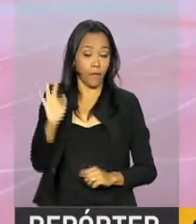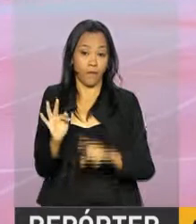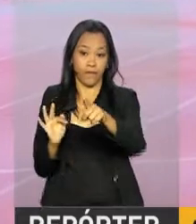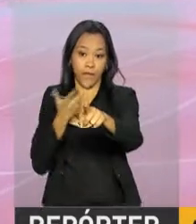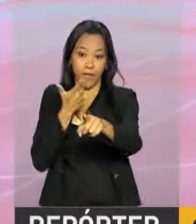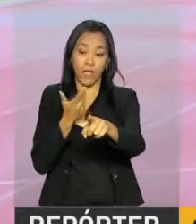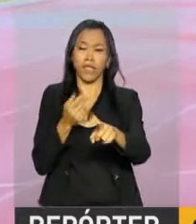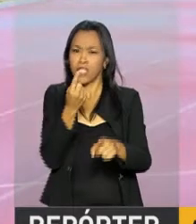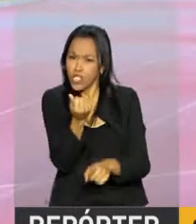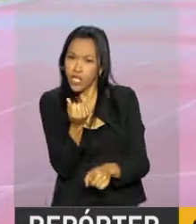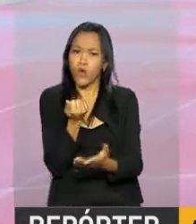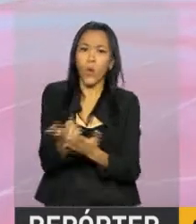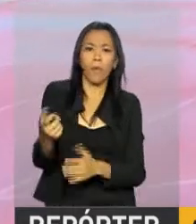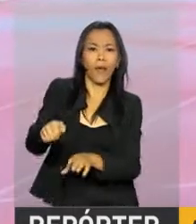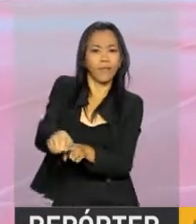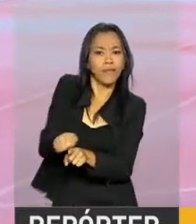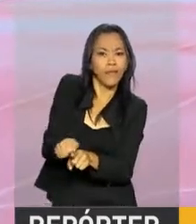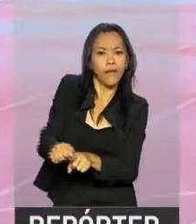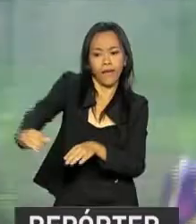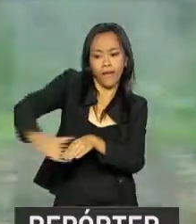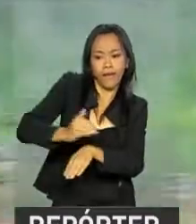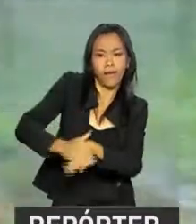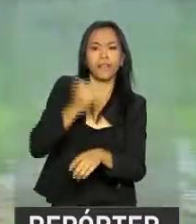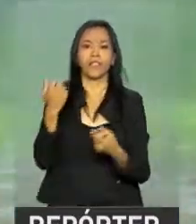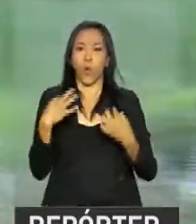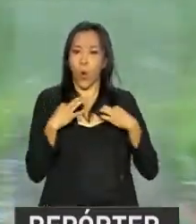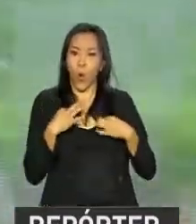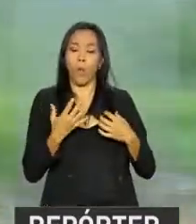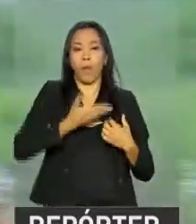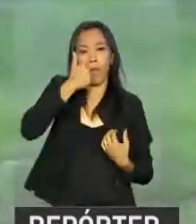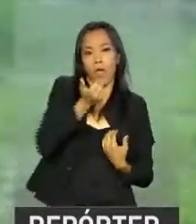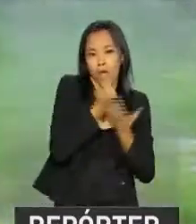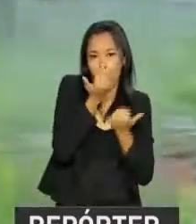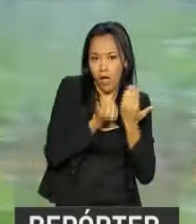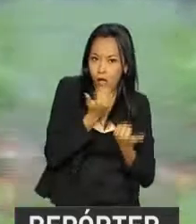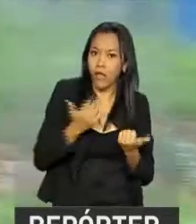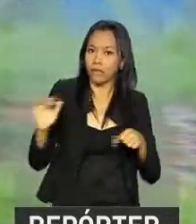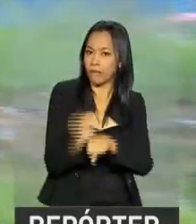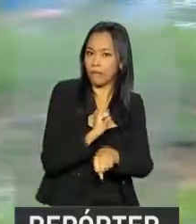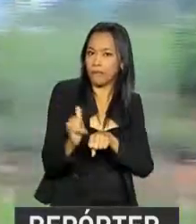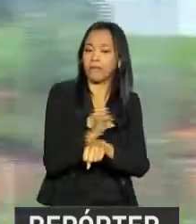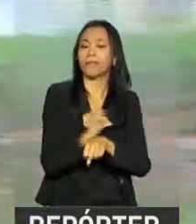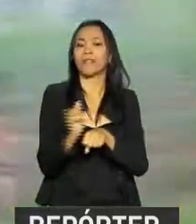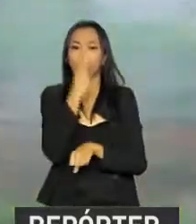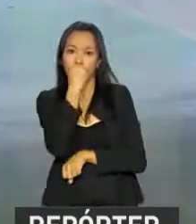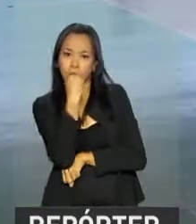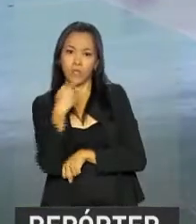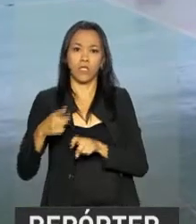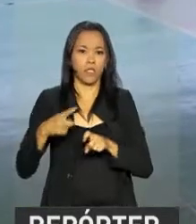vou comprar tênis, minhas roupas de treino, melhorar na minha alimentação, ir para o nutricionista, fazer